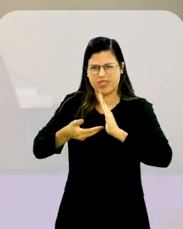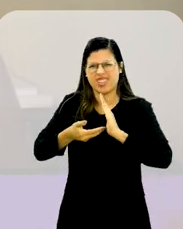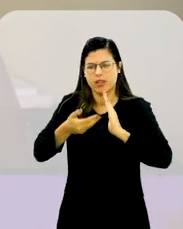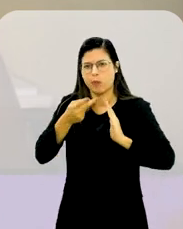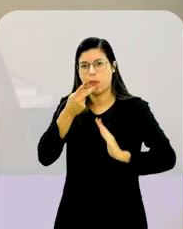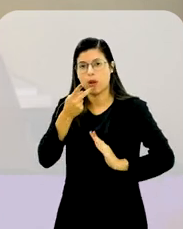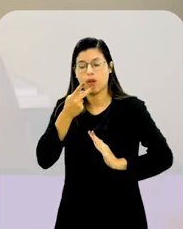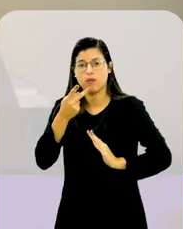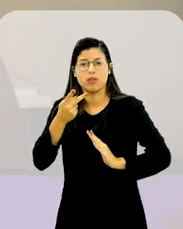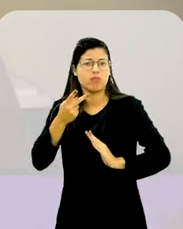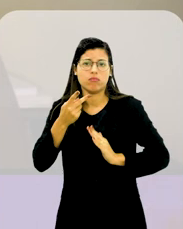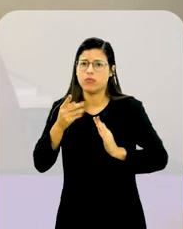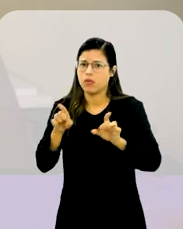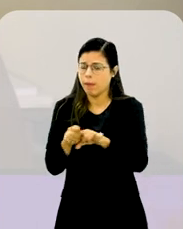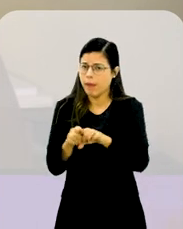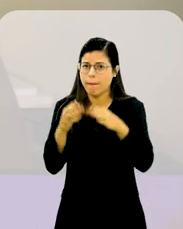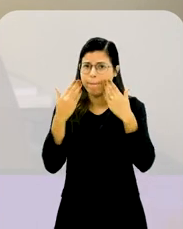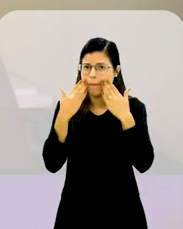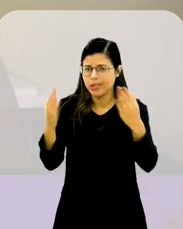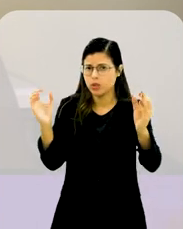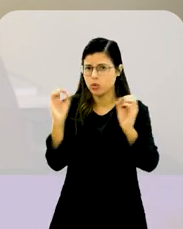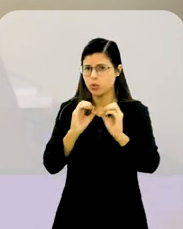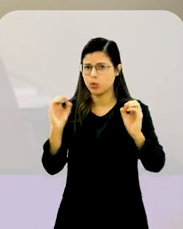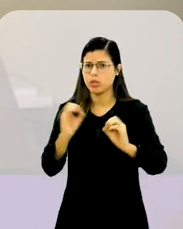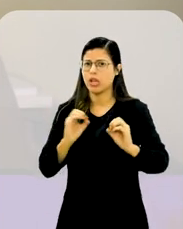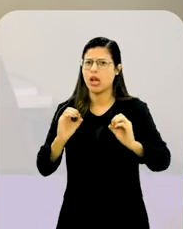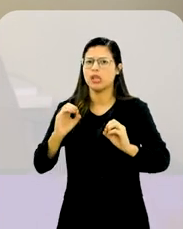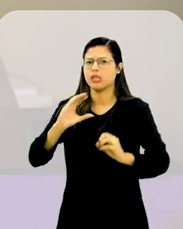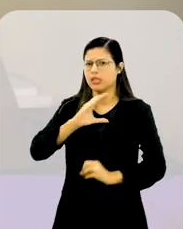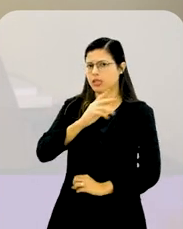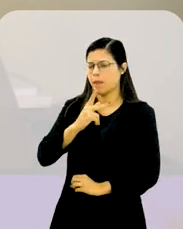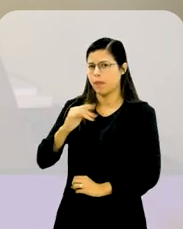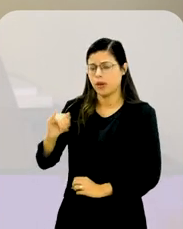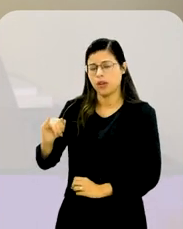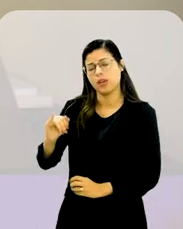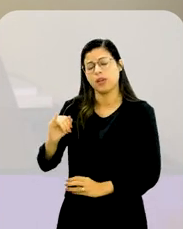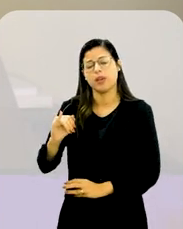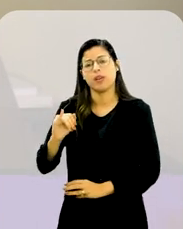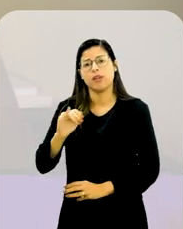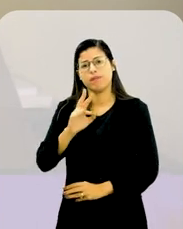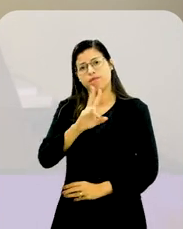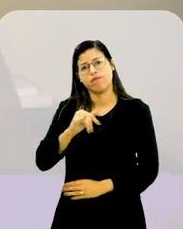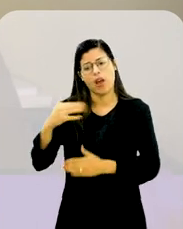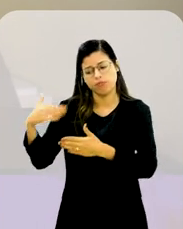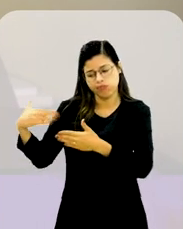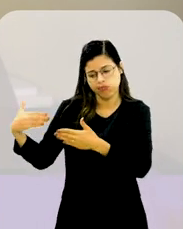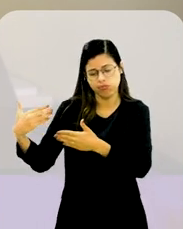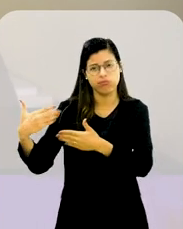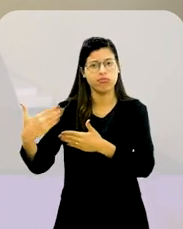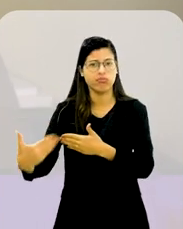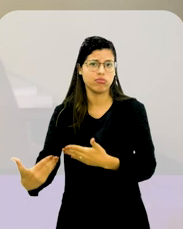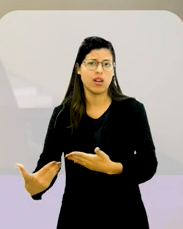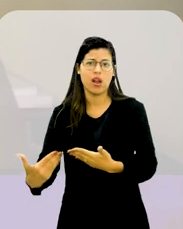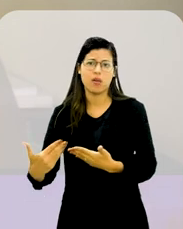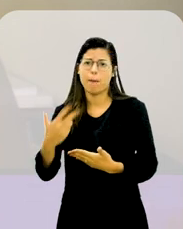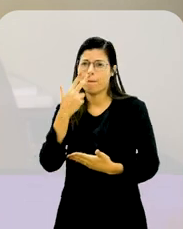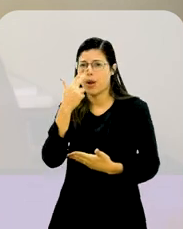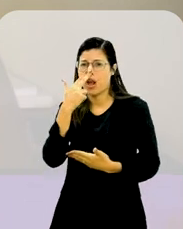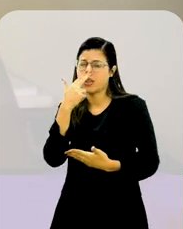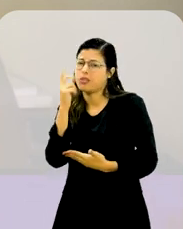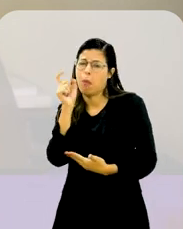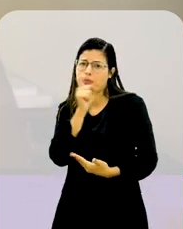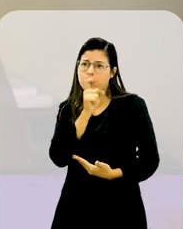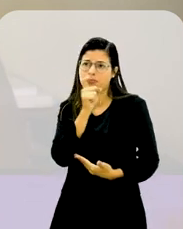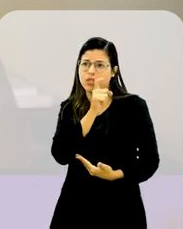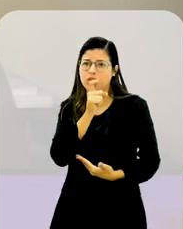lá na Câmara também eh no senado melhor dizendo também não apresentou até agora nada dentro daquela CPI e vai passando os dias e